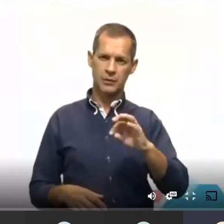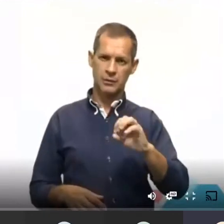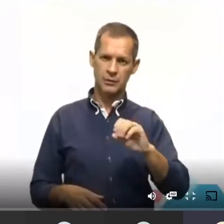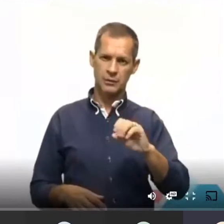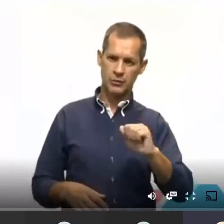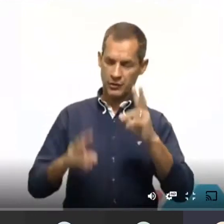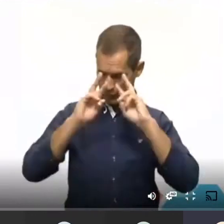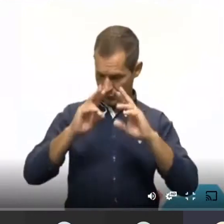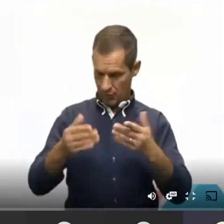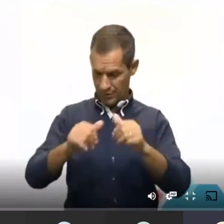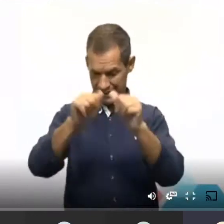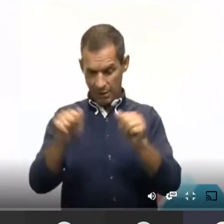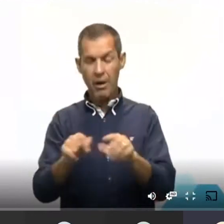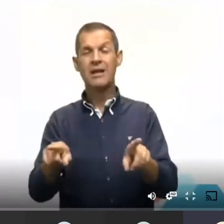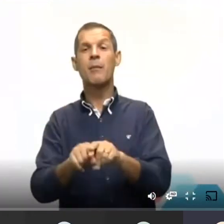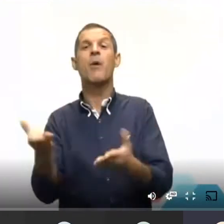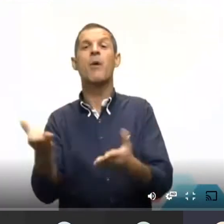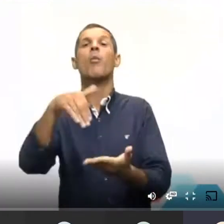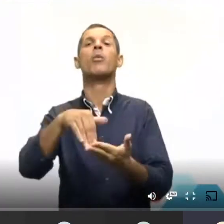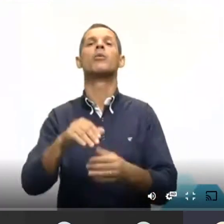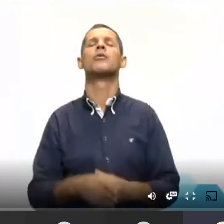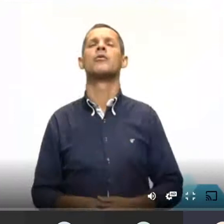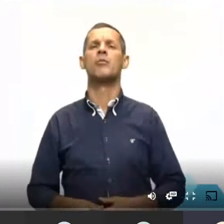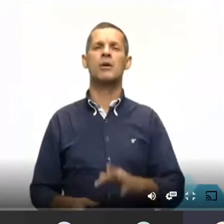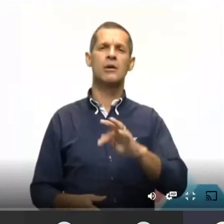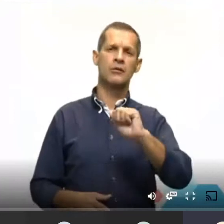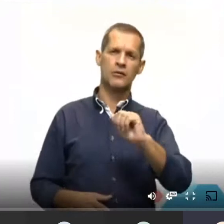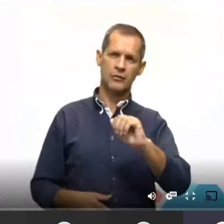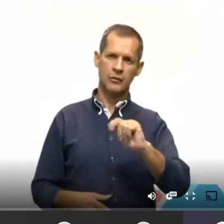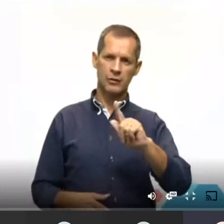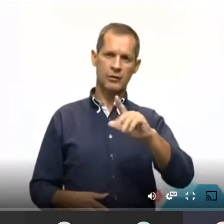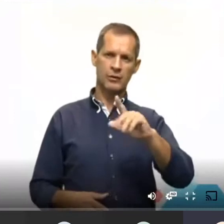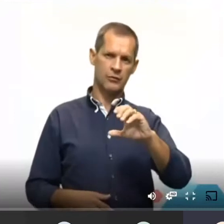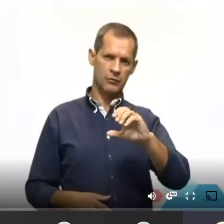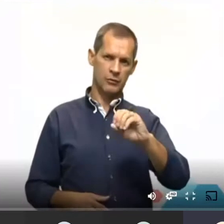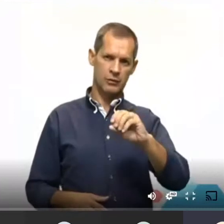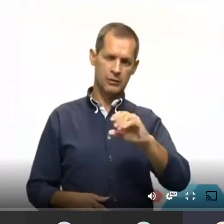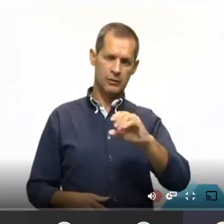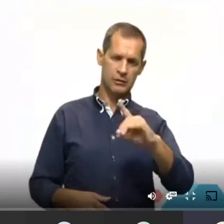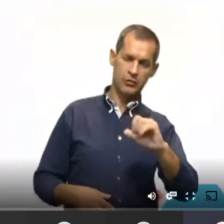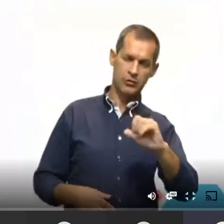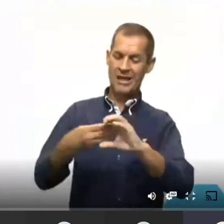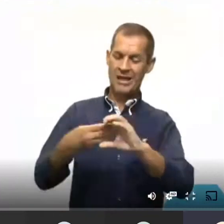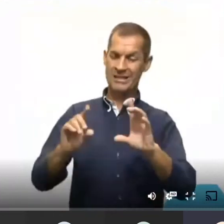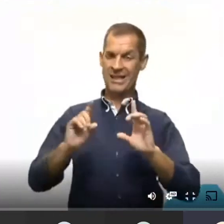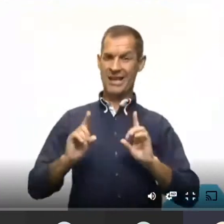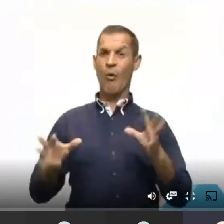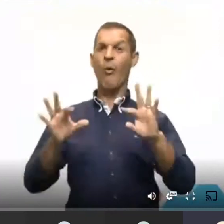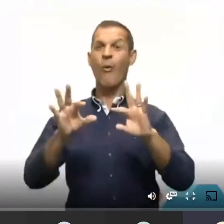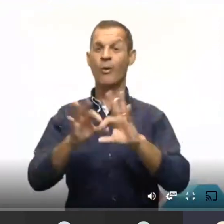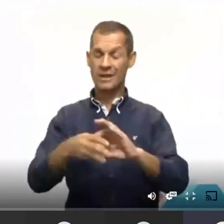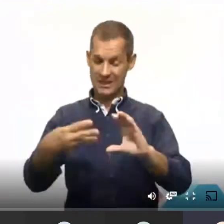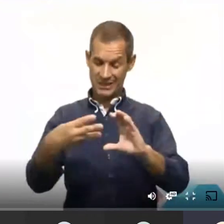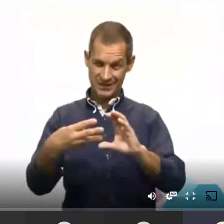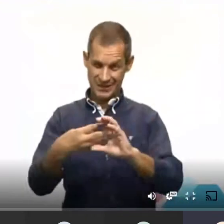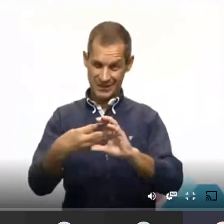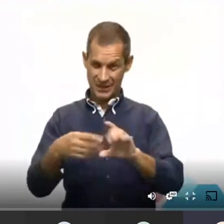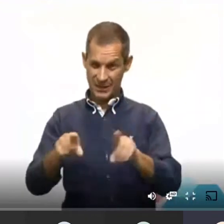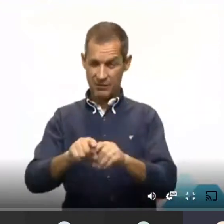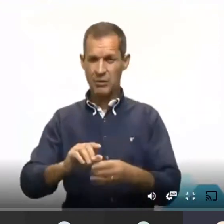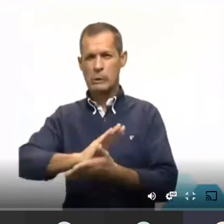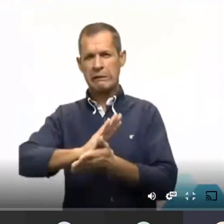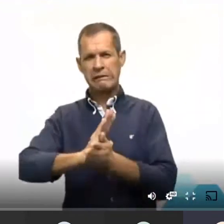ver aqui. E por fim, os fagócitos, né, nossas células de defesa, vão englobar essas células